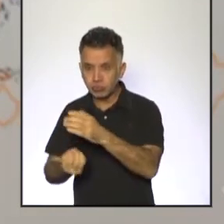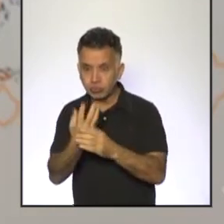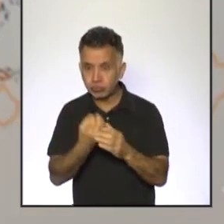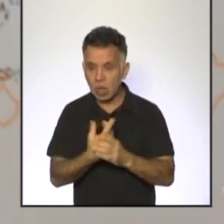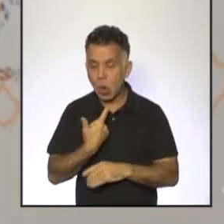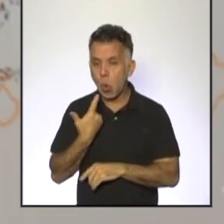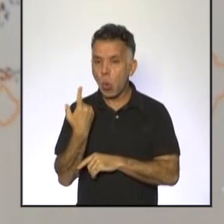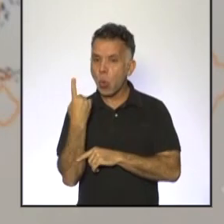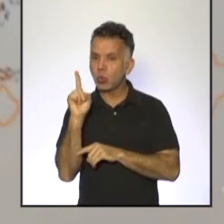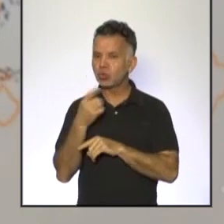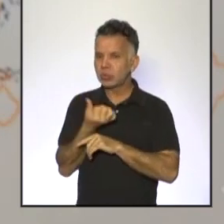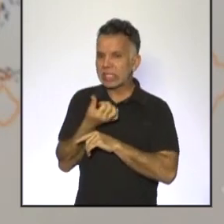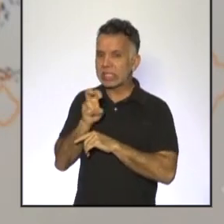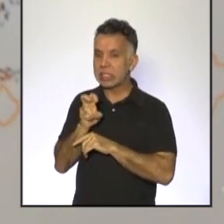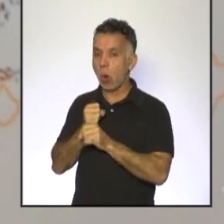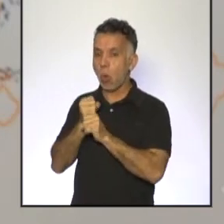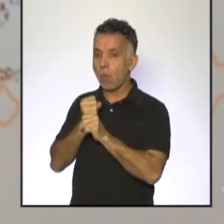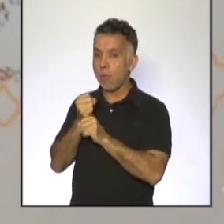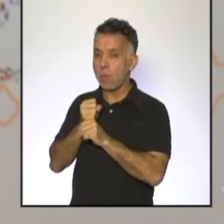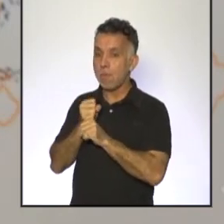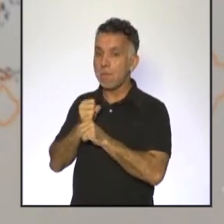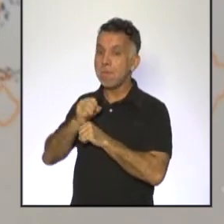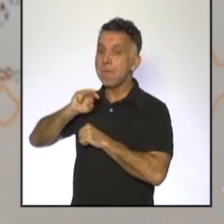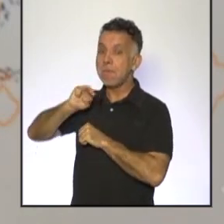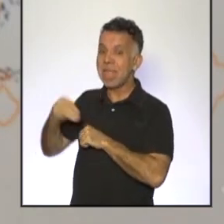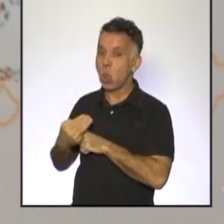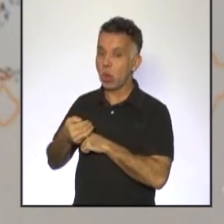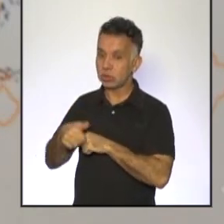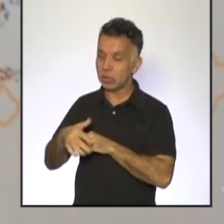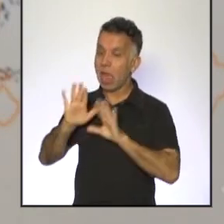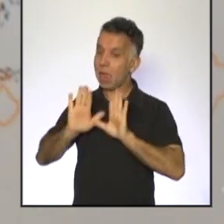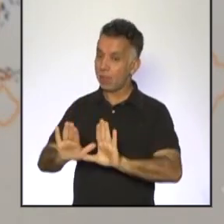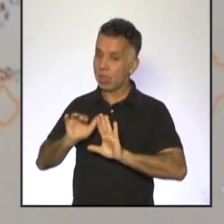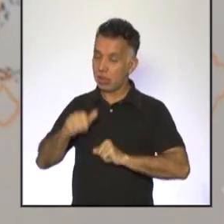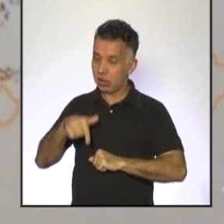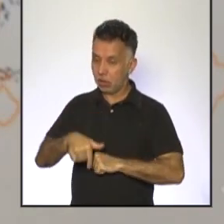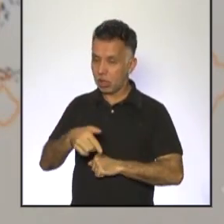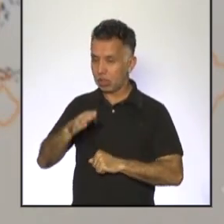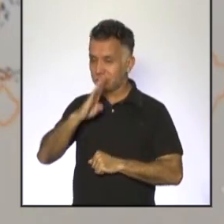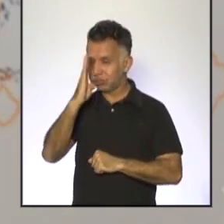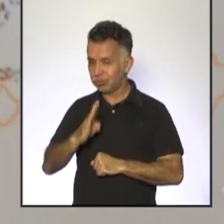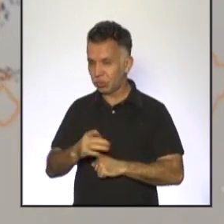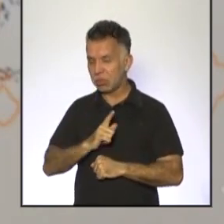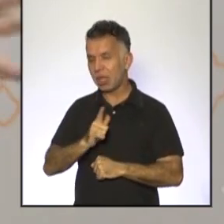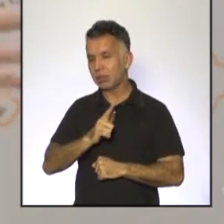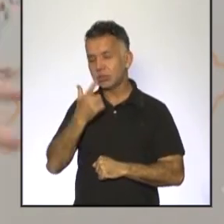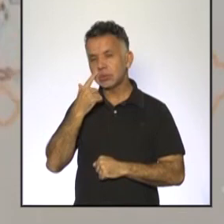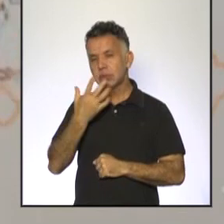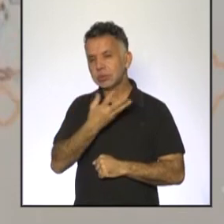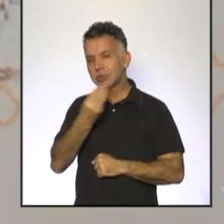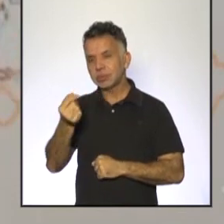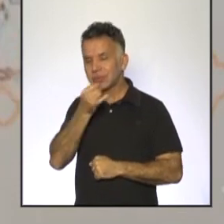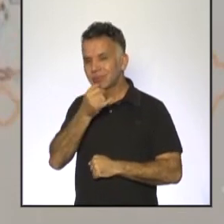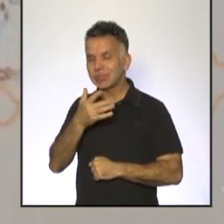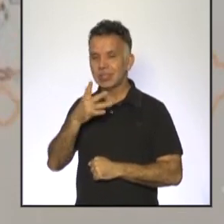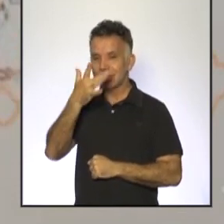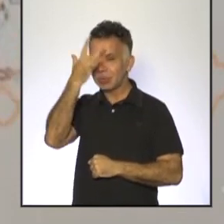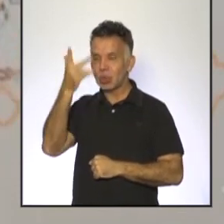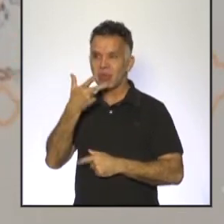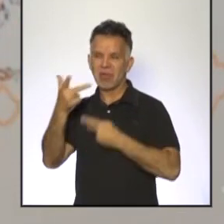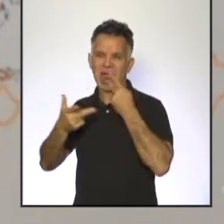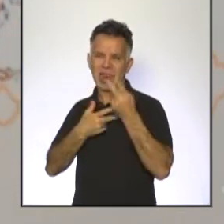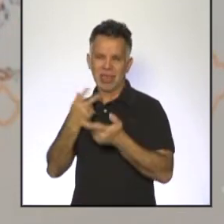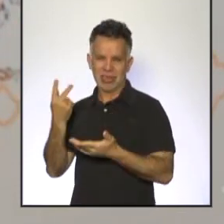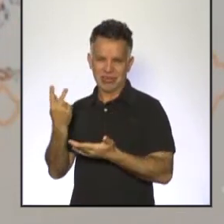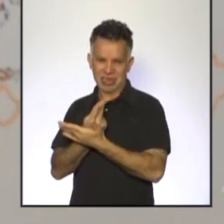últimos 65 milhões de anos. Já no Brasil, muita gente de forma totalmente equivocada fala que o Brasil